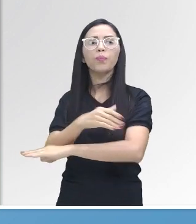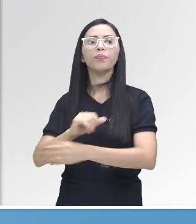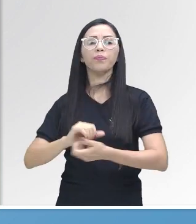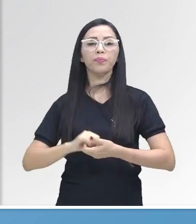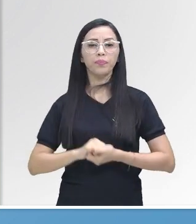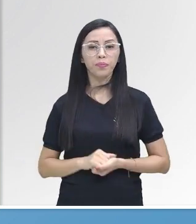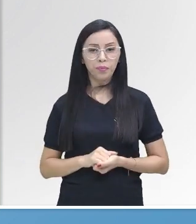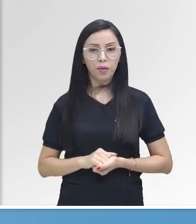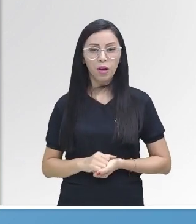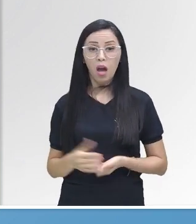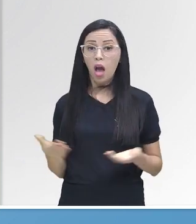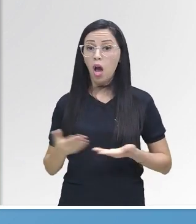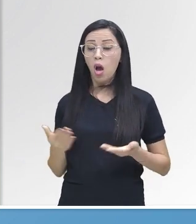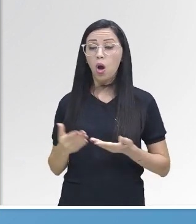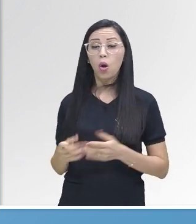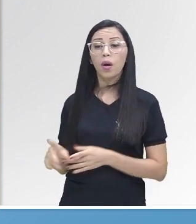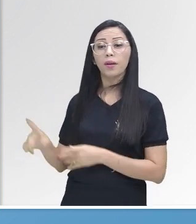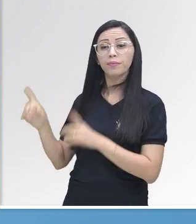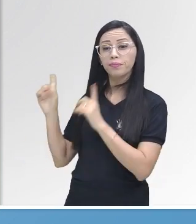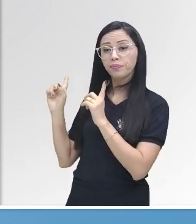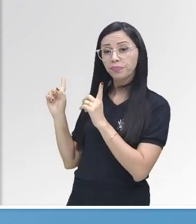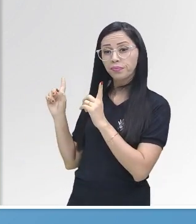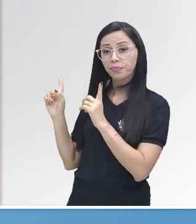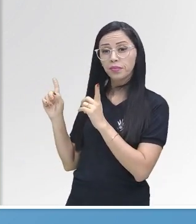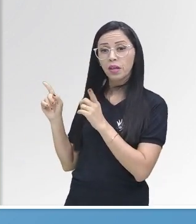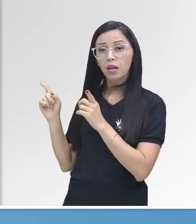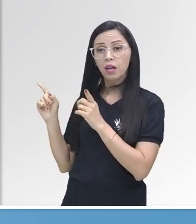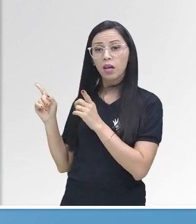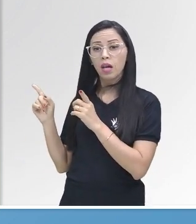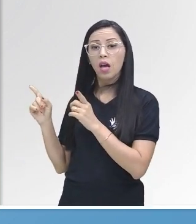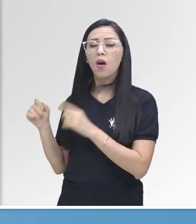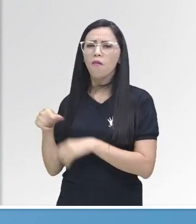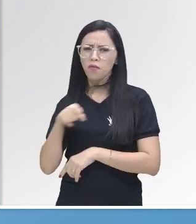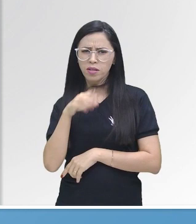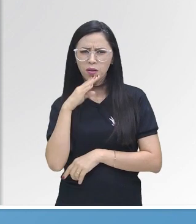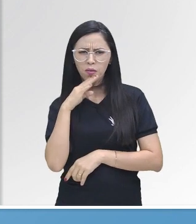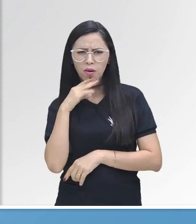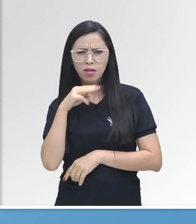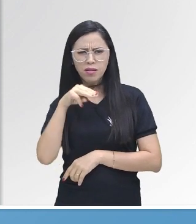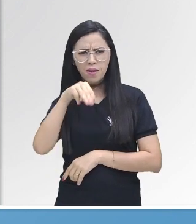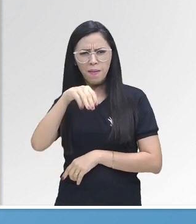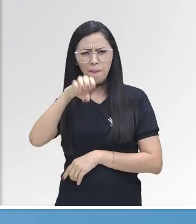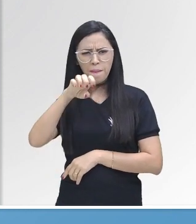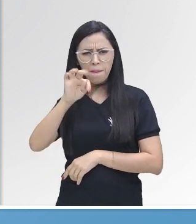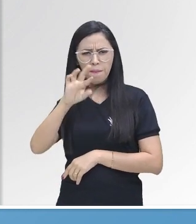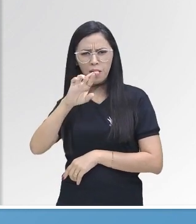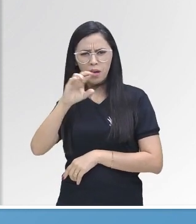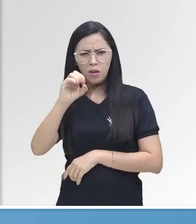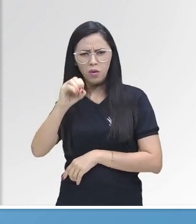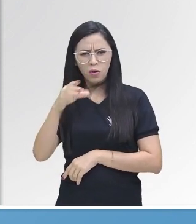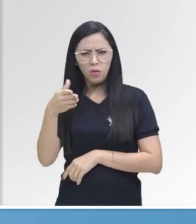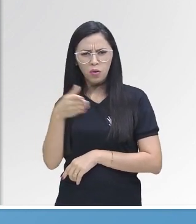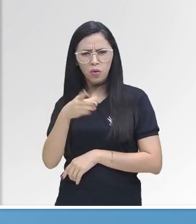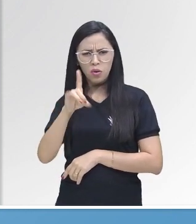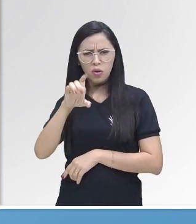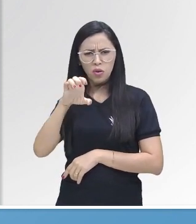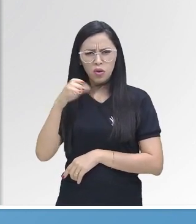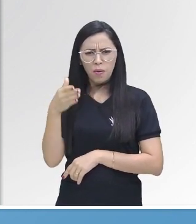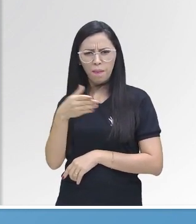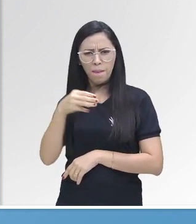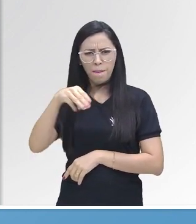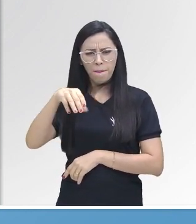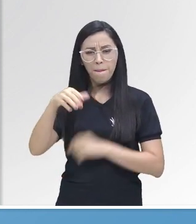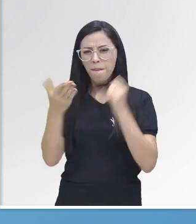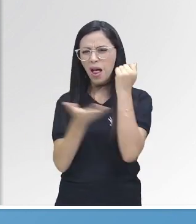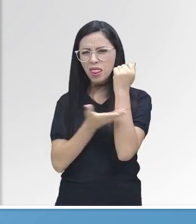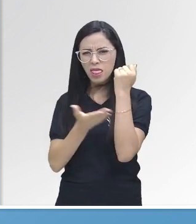Vamos aqui para o metro de madeira. Você conhece o metro de madeira? Não, nunca viu? Já viu? Muito